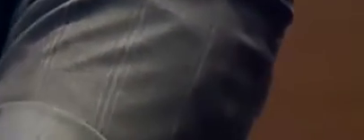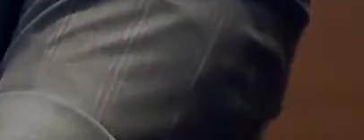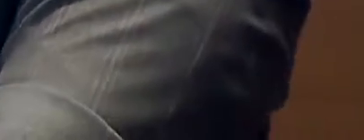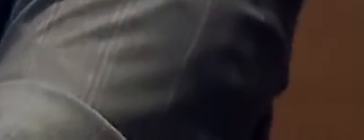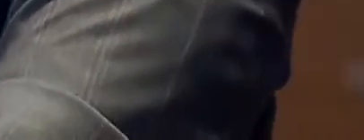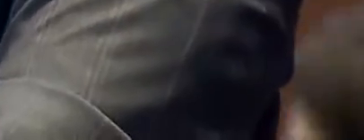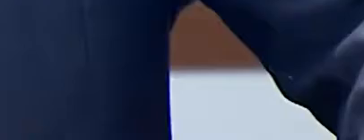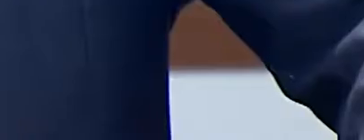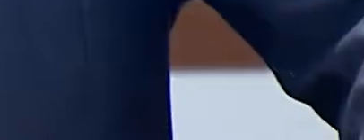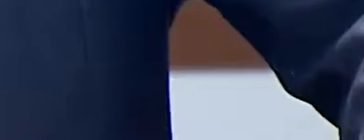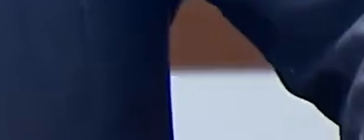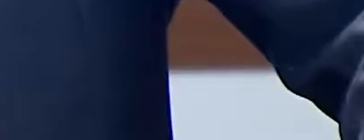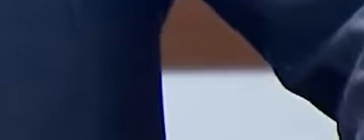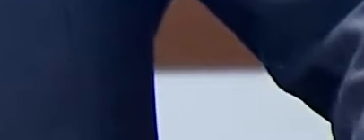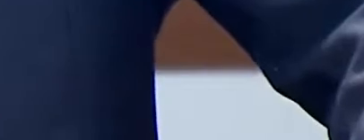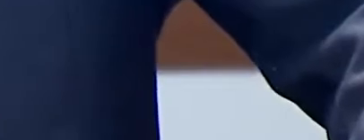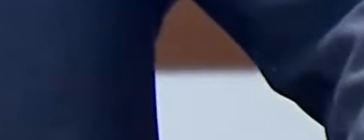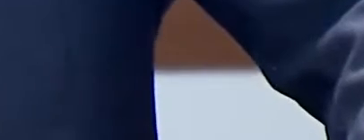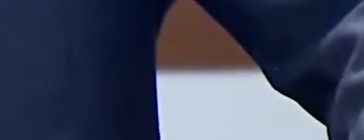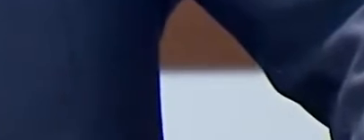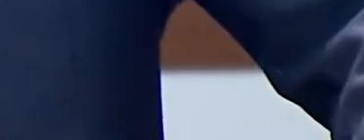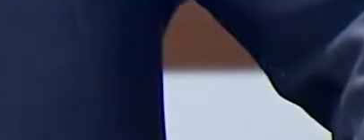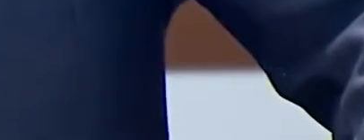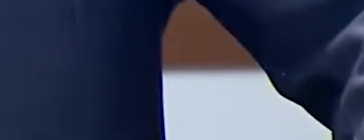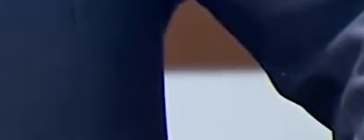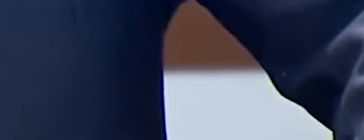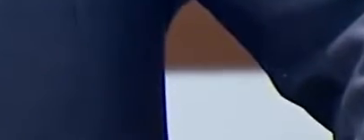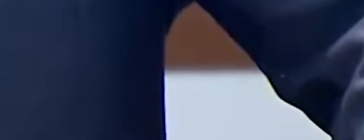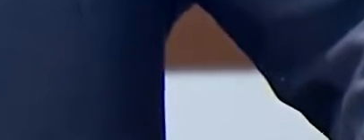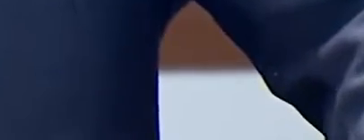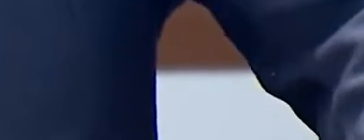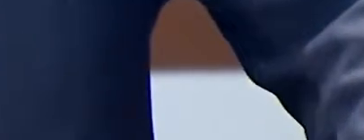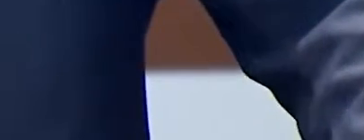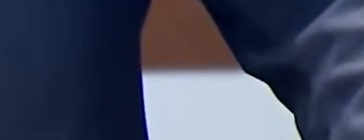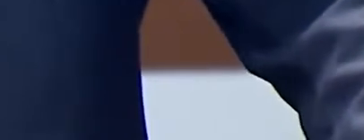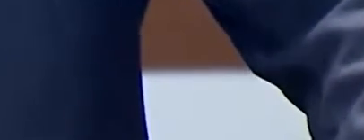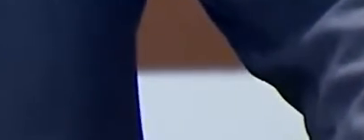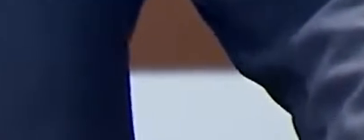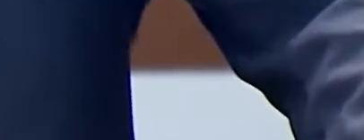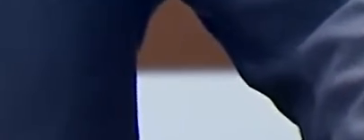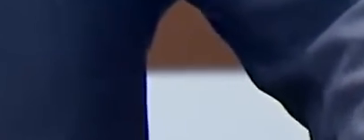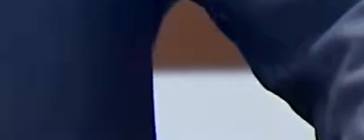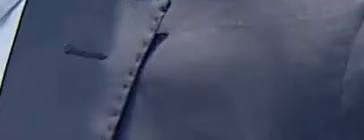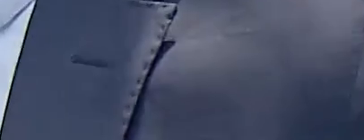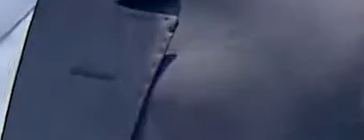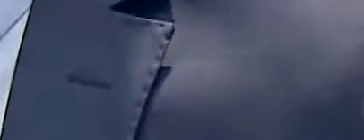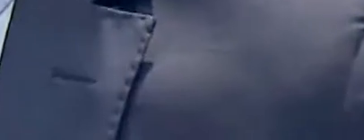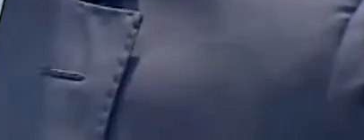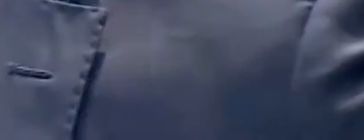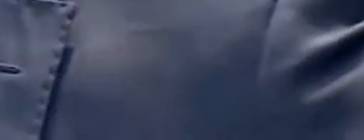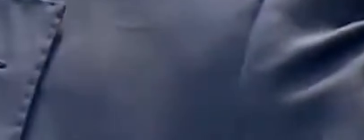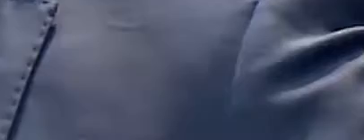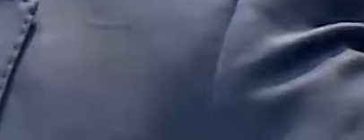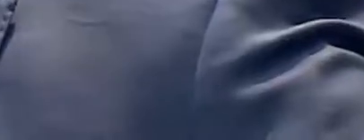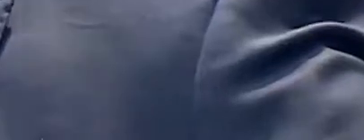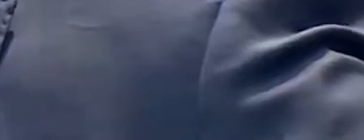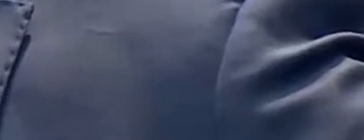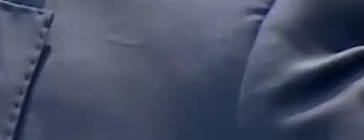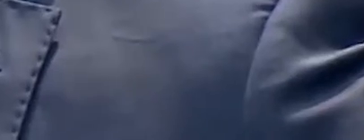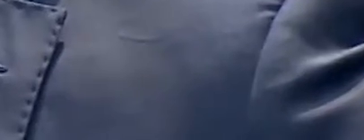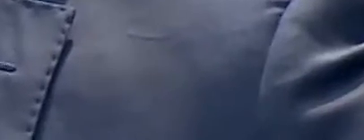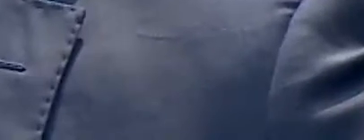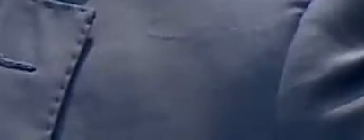municípios maranhenses. Logo em seguida, o deputado professor Marco Aurélio fez esclarecimentos sobre doença causada por